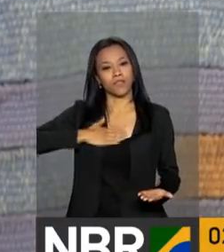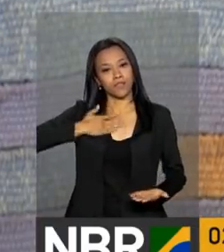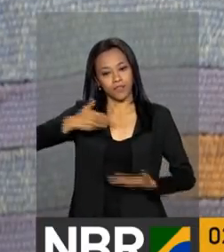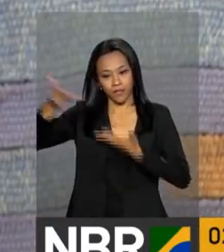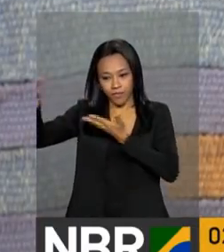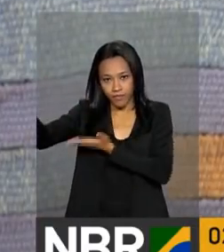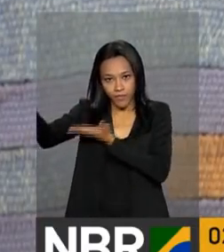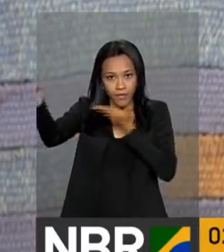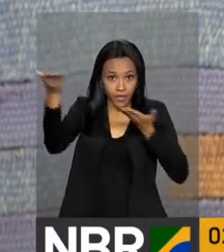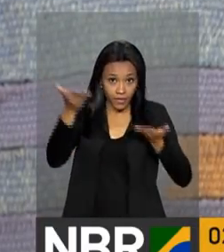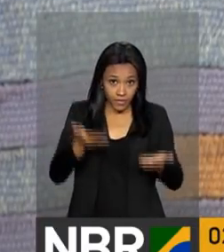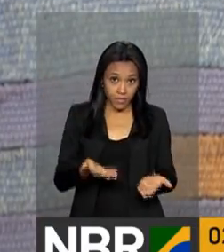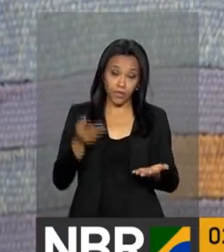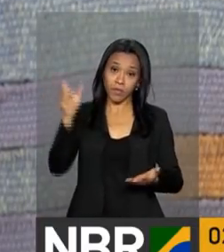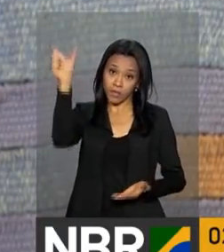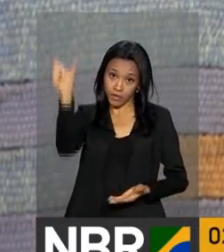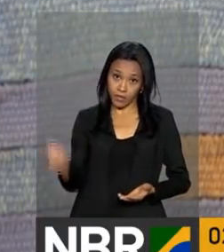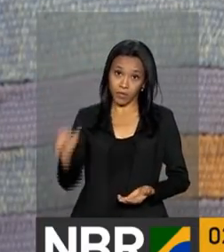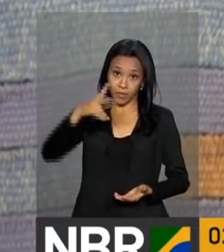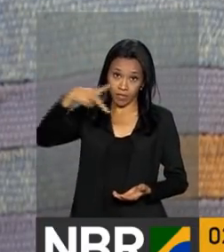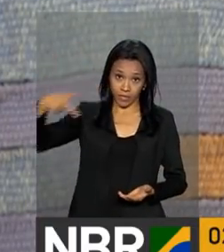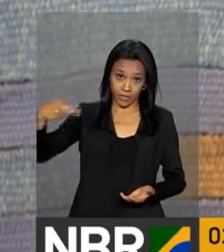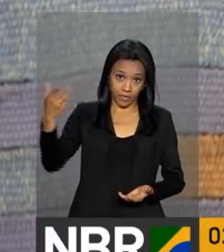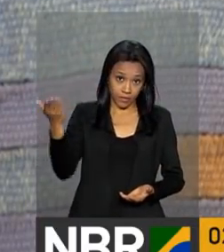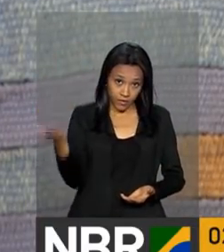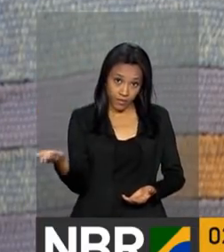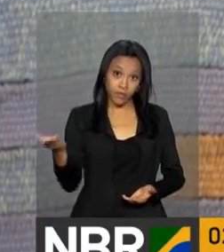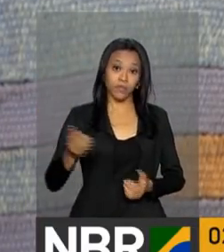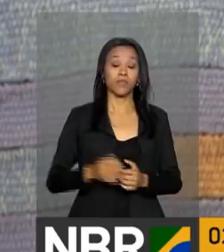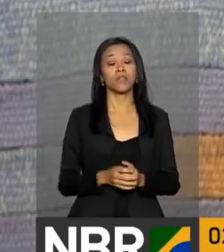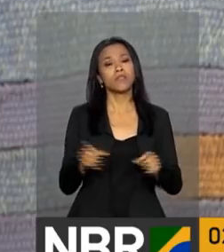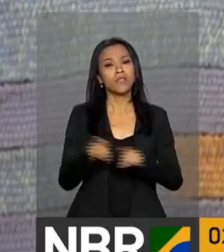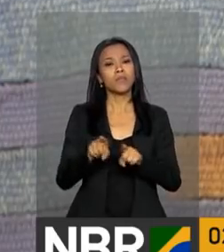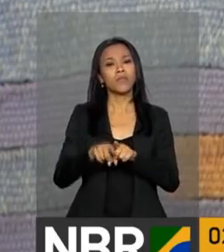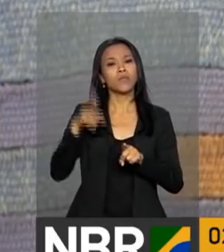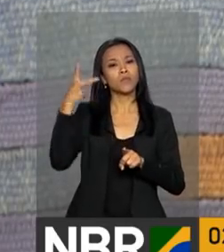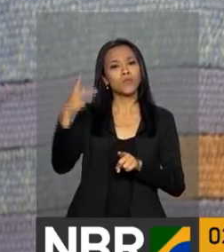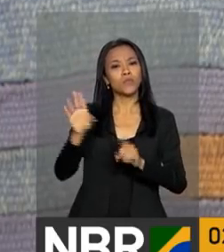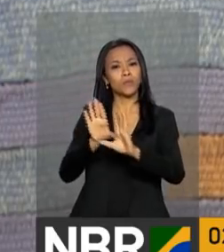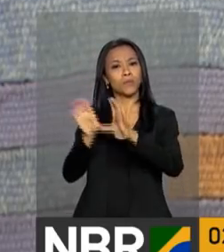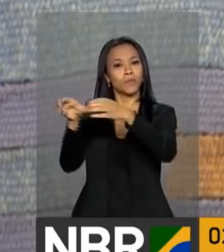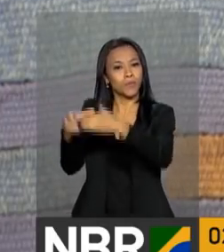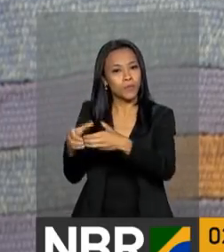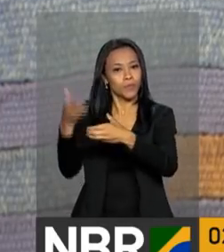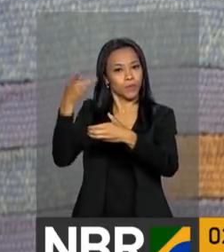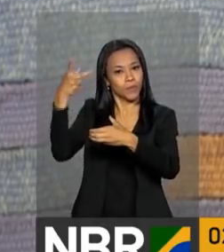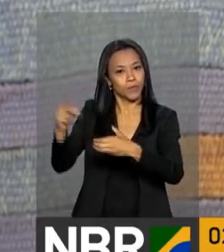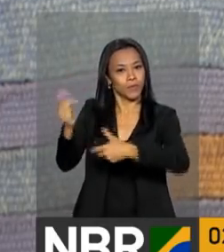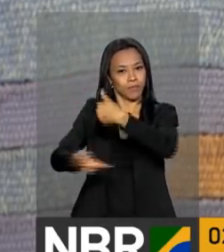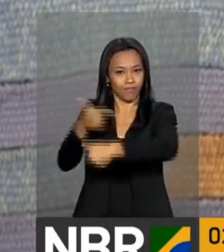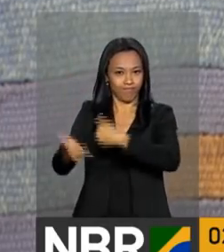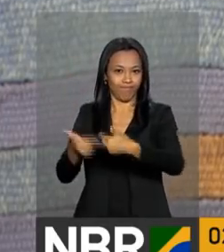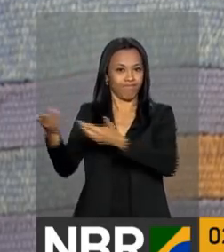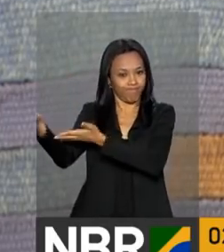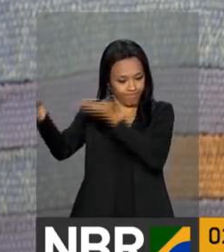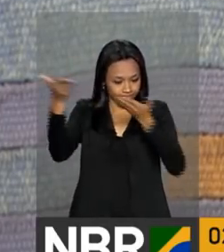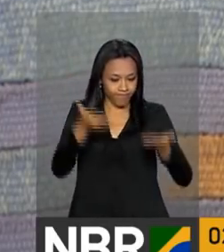receber o presidente Buterres, bem como toda a comitiva do Suriname.